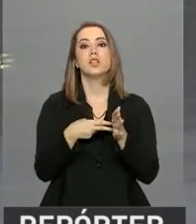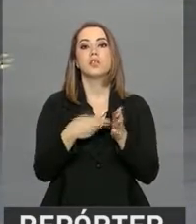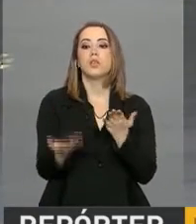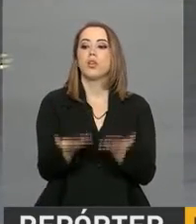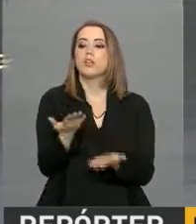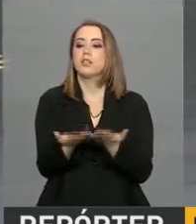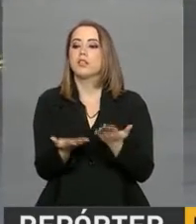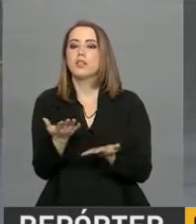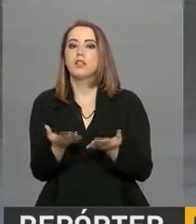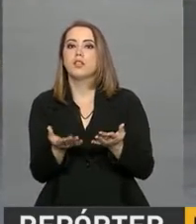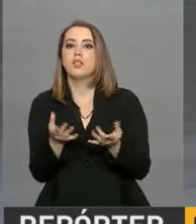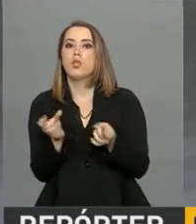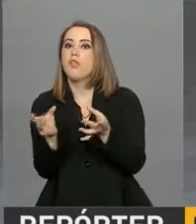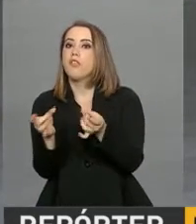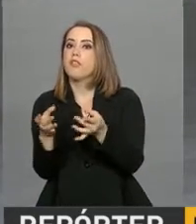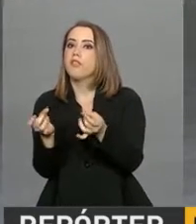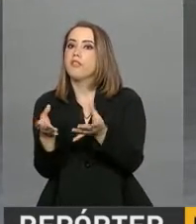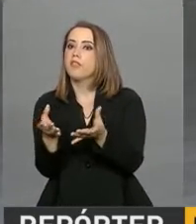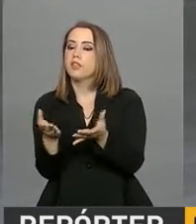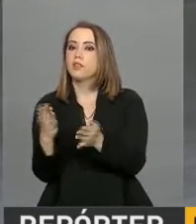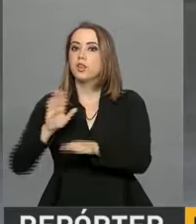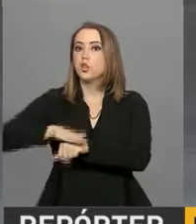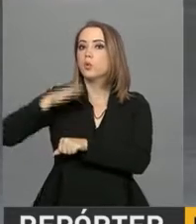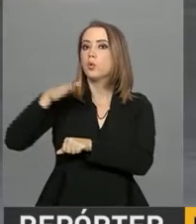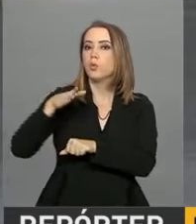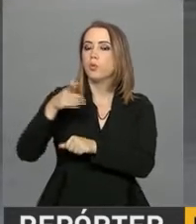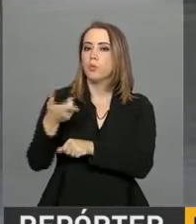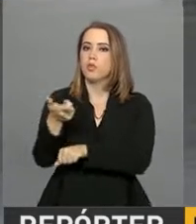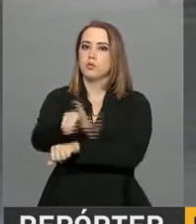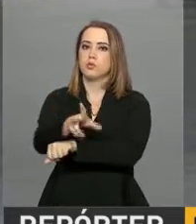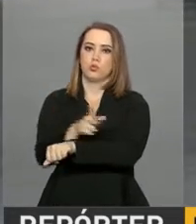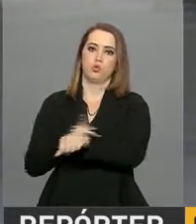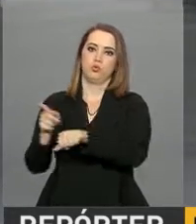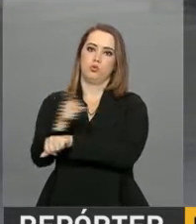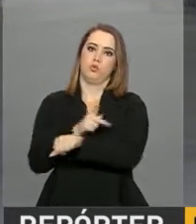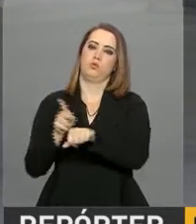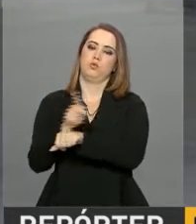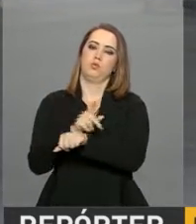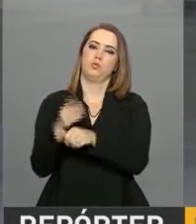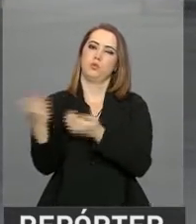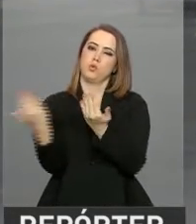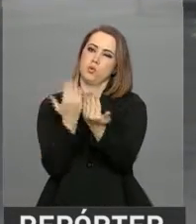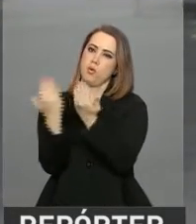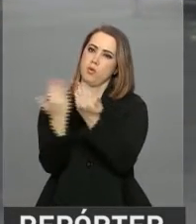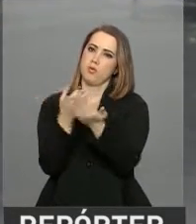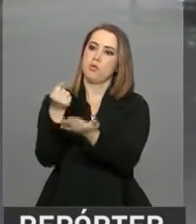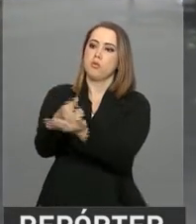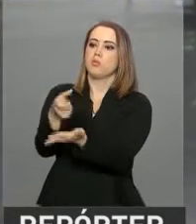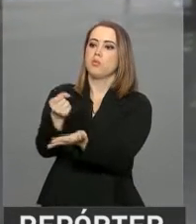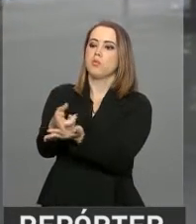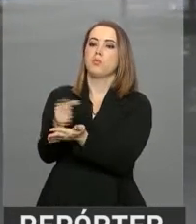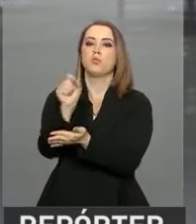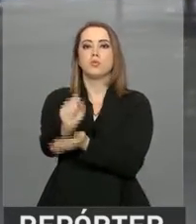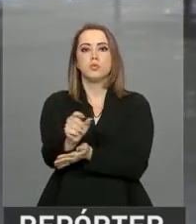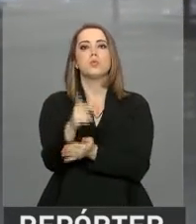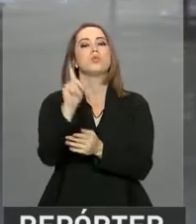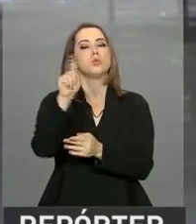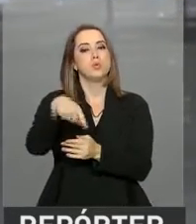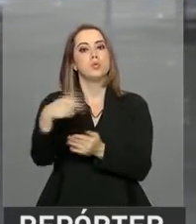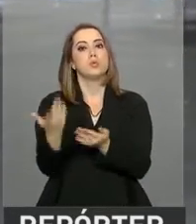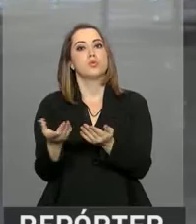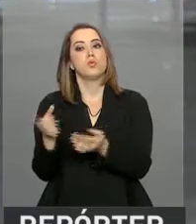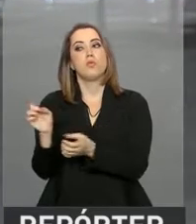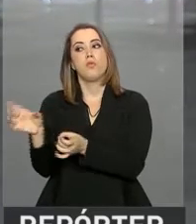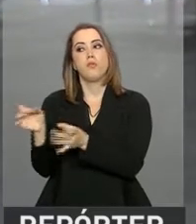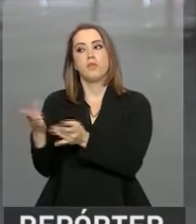está vendendo mais do que comprando do exterior. Na segunda semana deste mês, o saldo foi positivo na balança